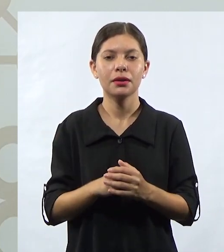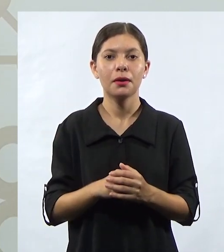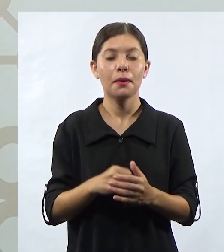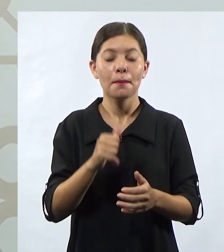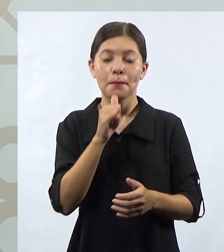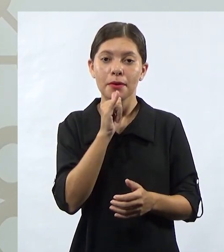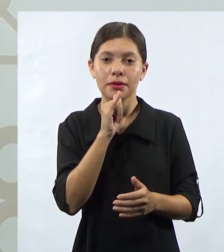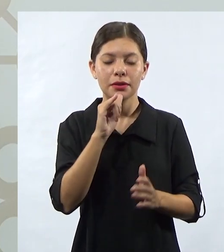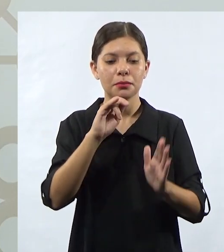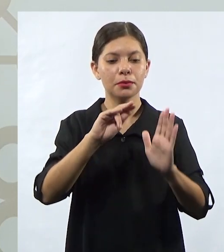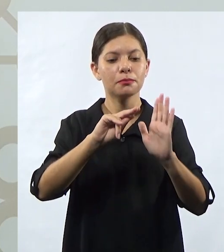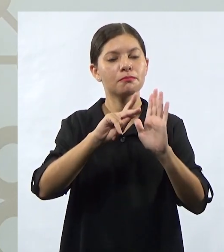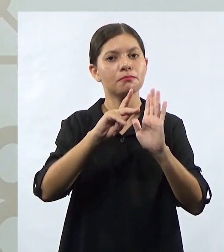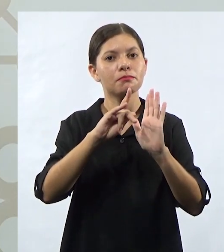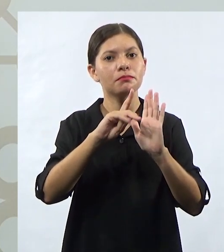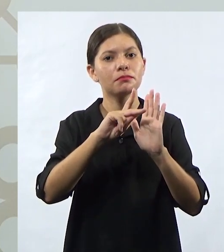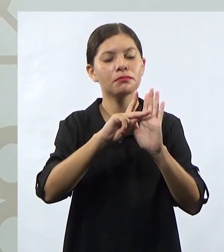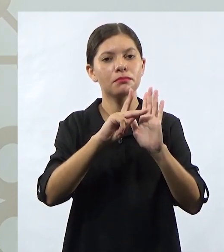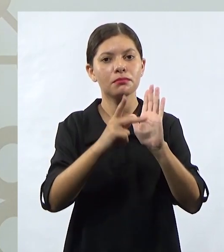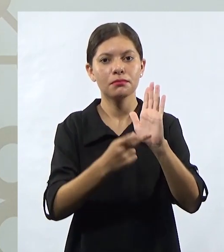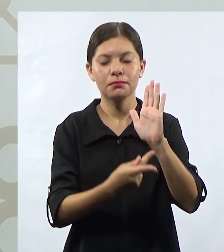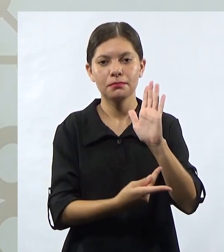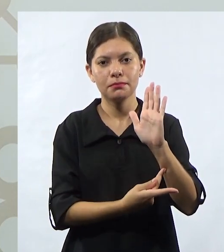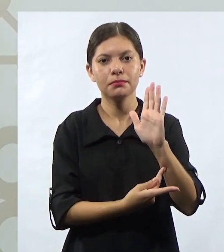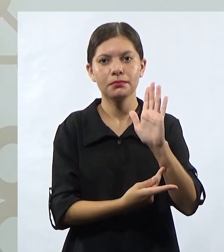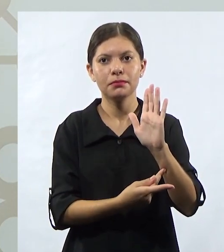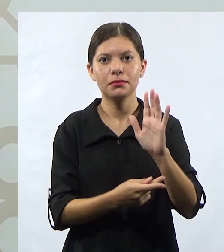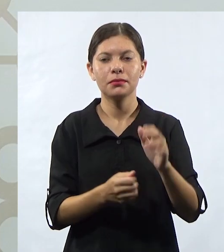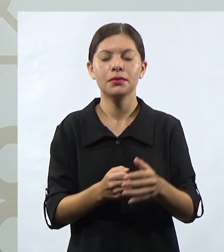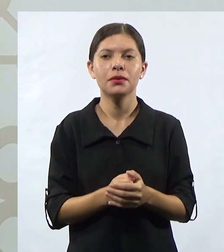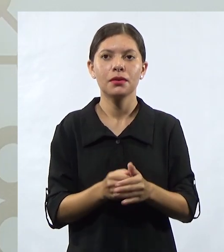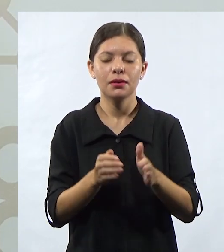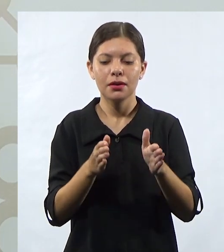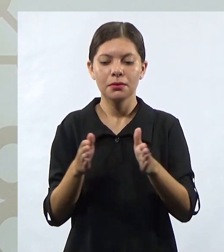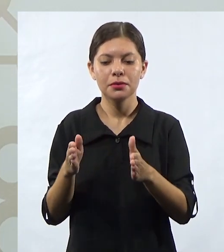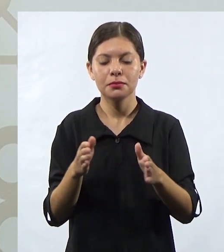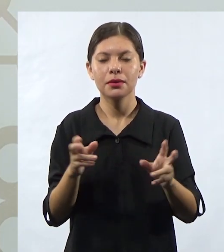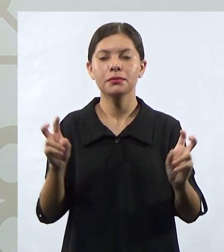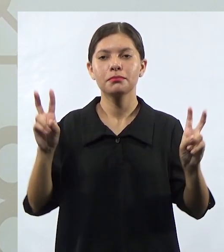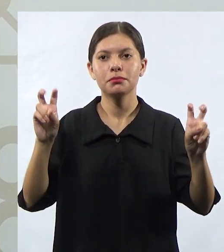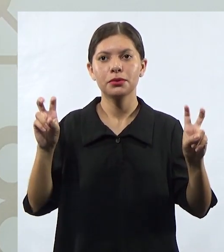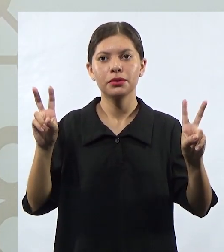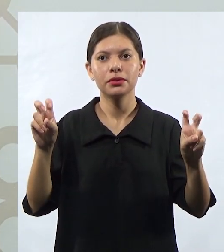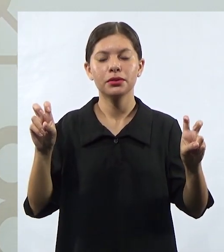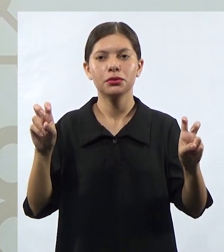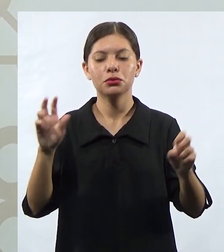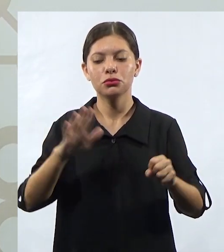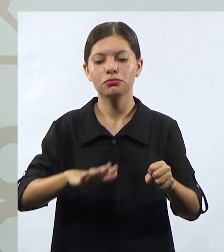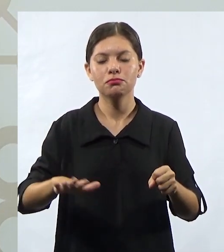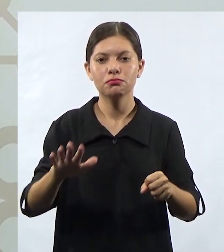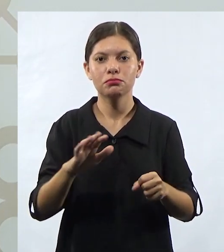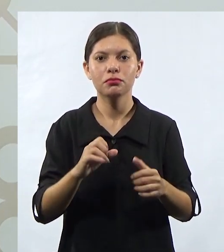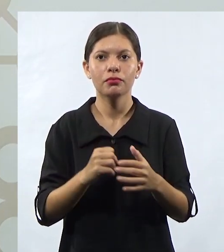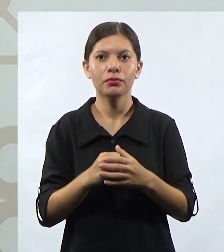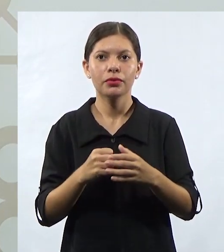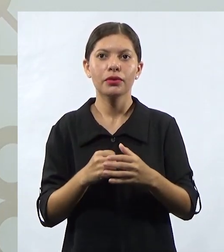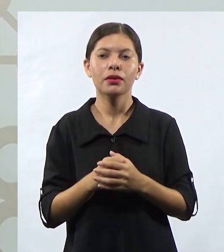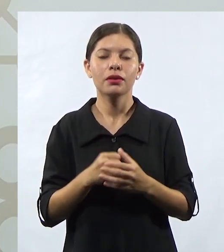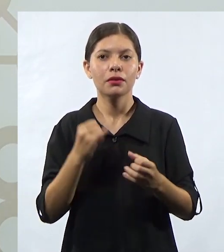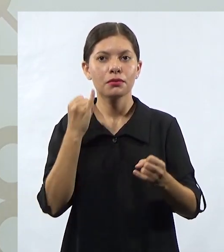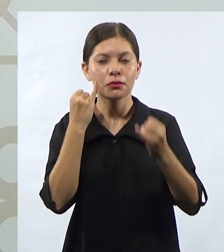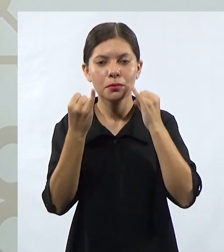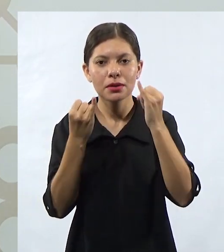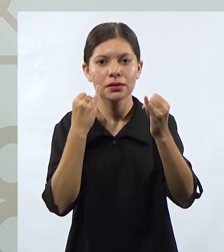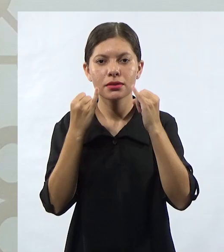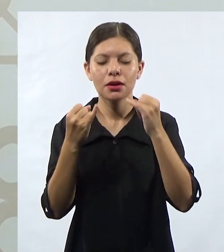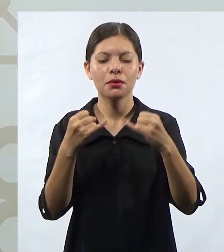cabeçalho, que é um espaço que você dá um título, que você dá informação sobre linha do tempo do